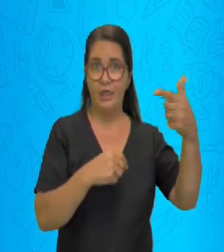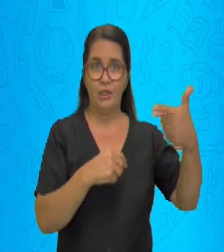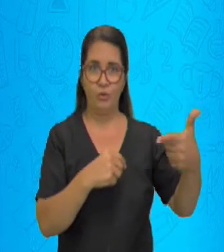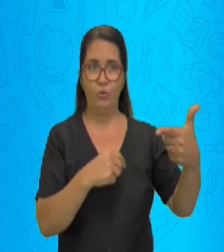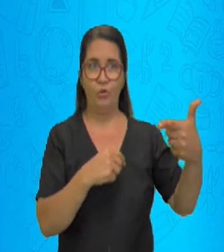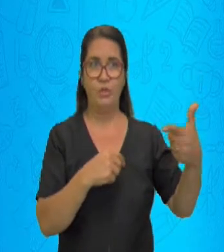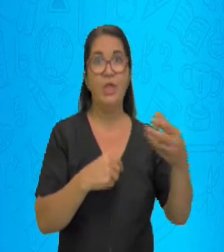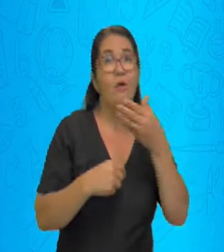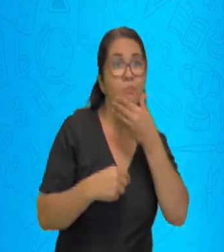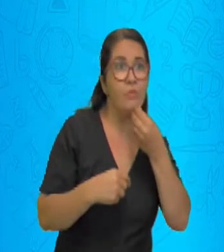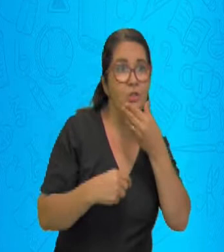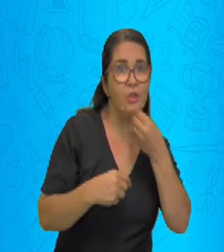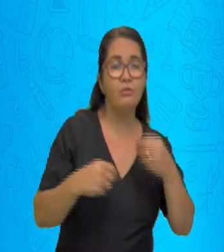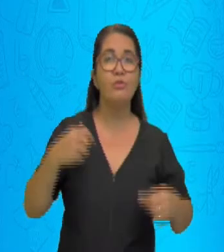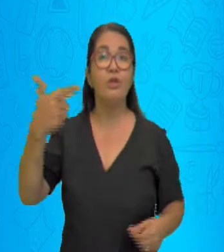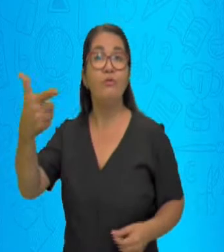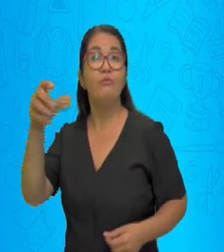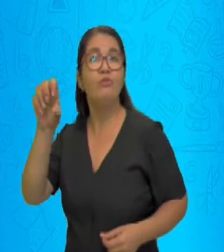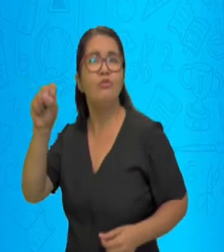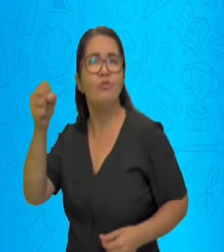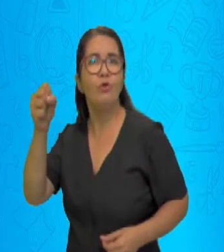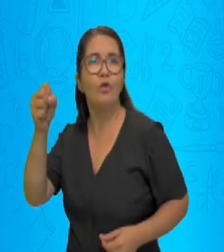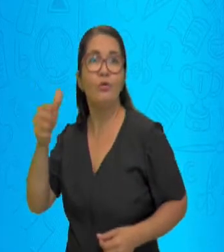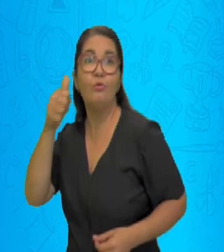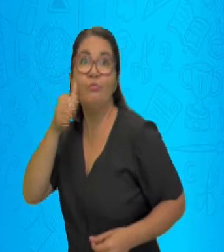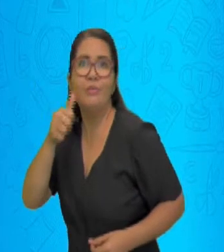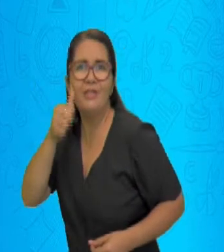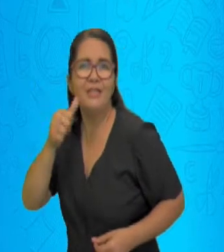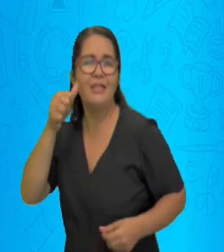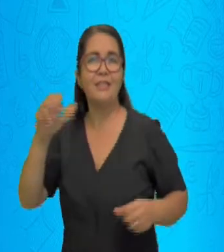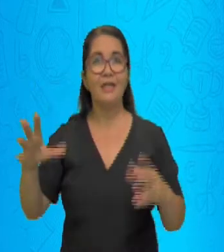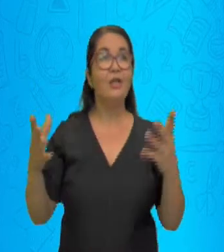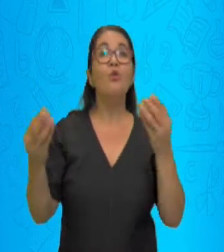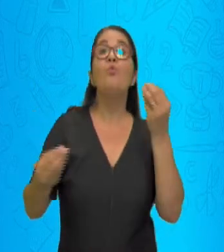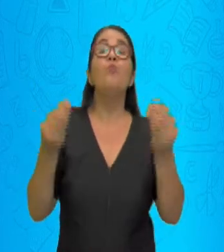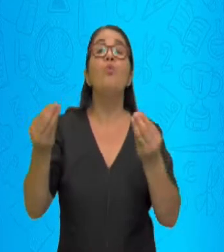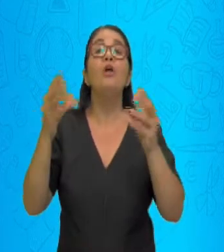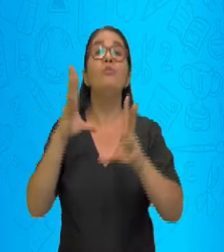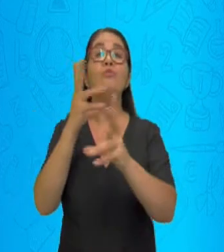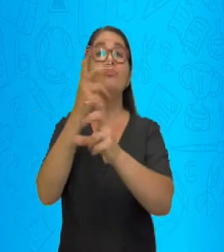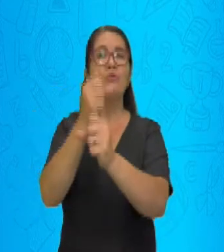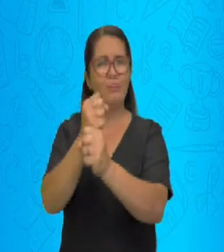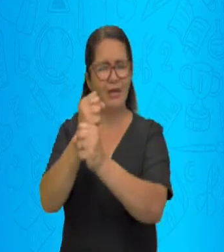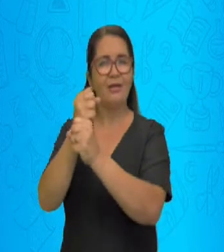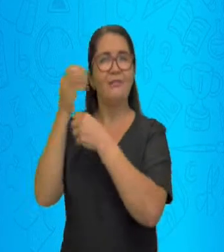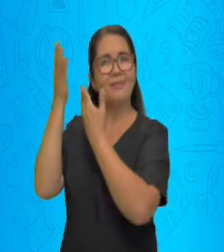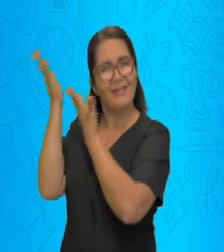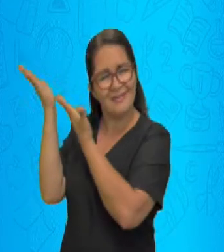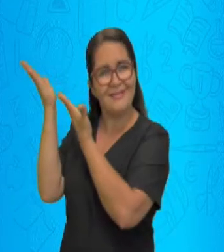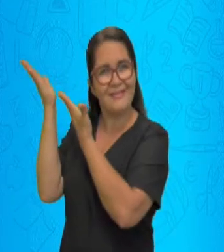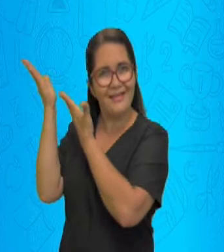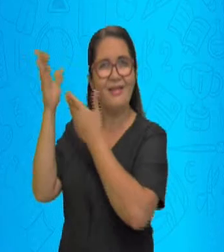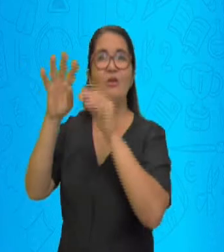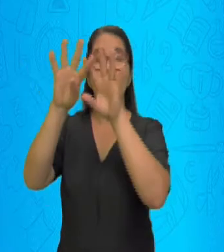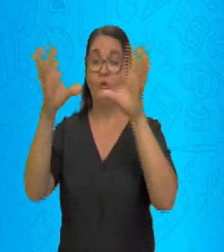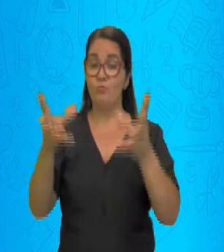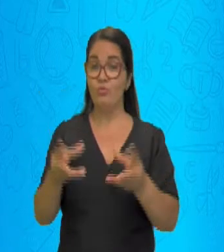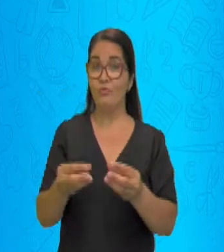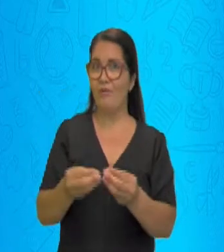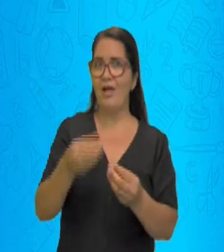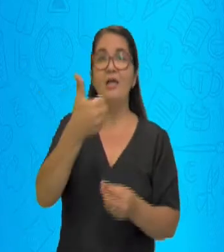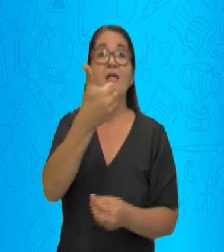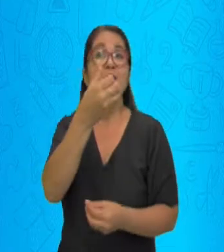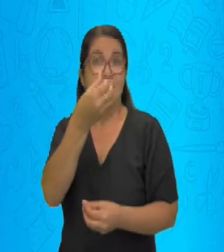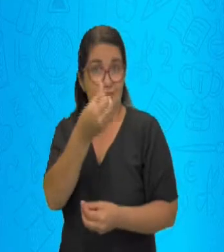total, é só fazer a adição. 32 meninos mais 28 meninas, nós temos aqui um total de